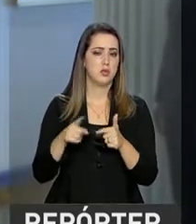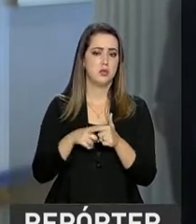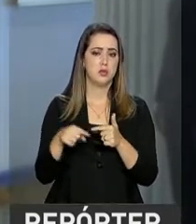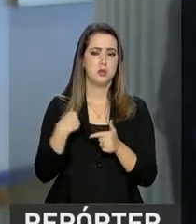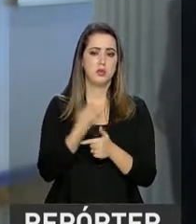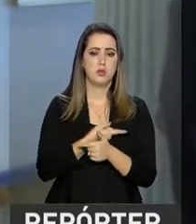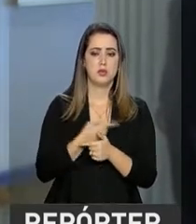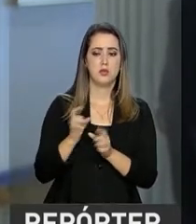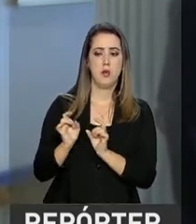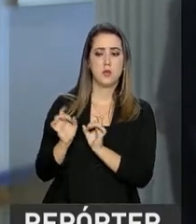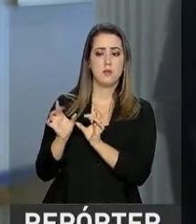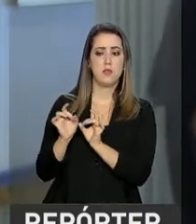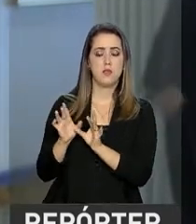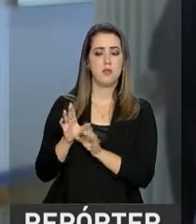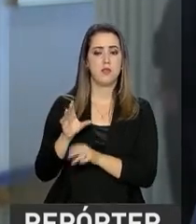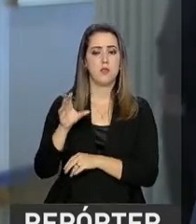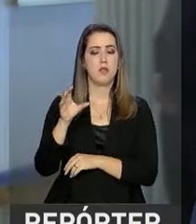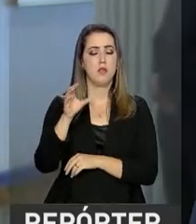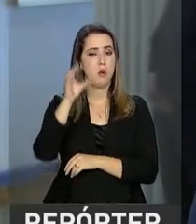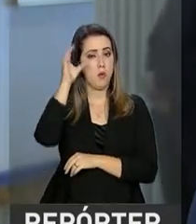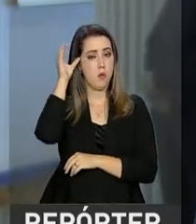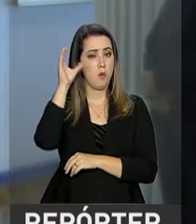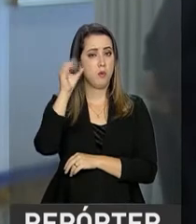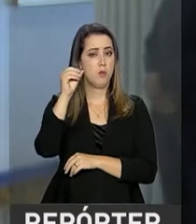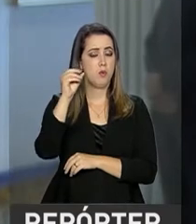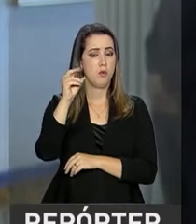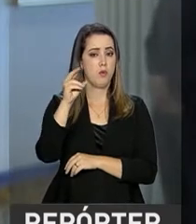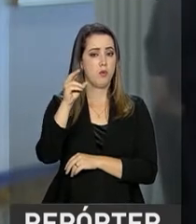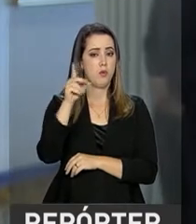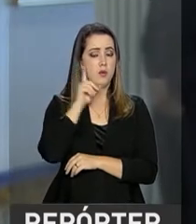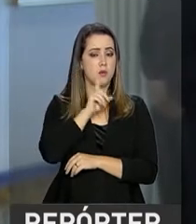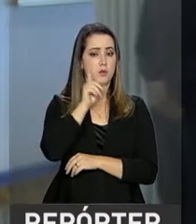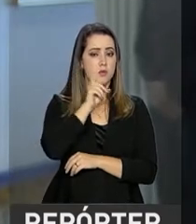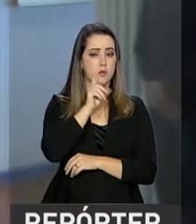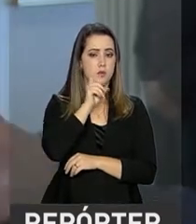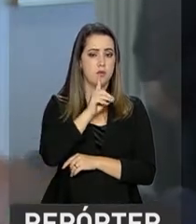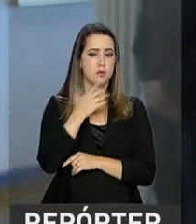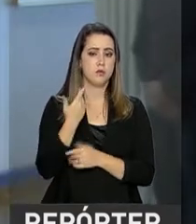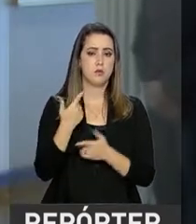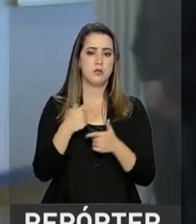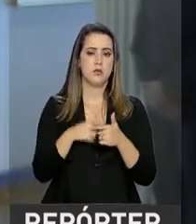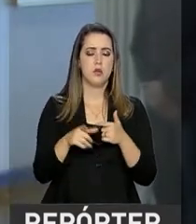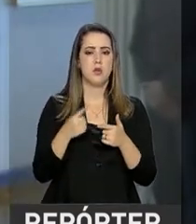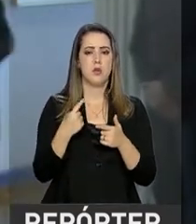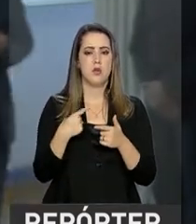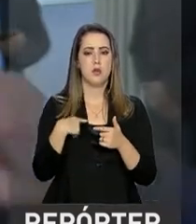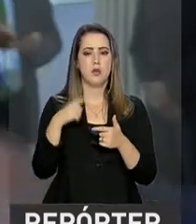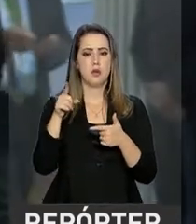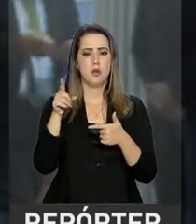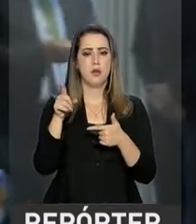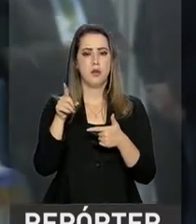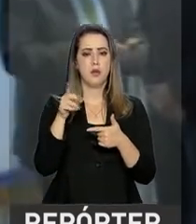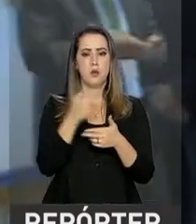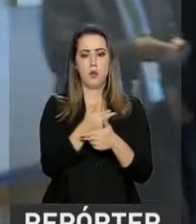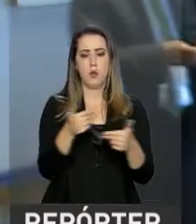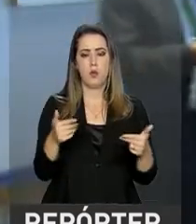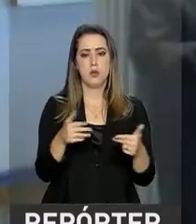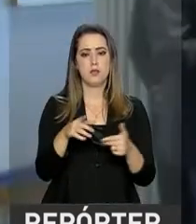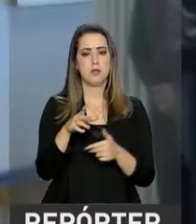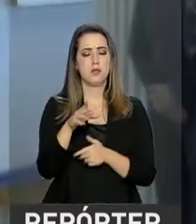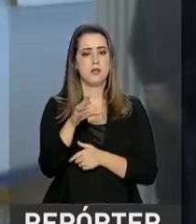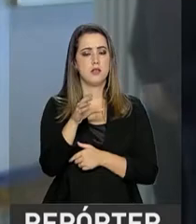estarmos exportando para os Estados Unidos mediante uma triangulação, exportando material